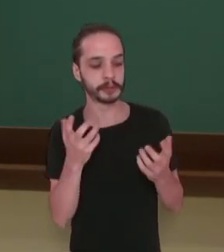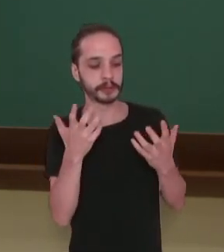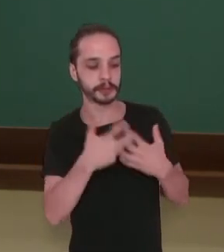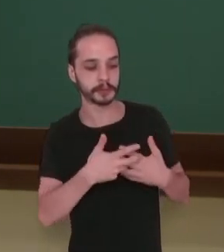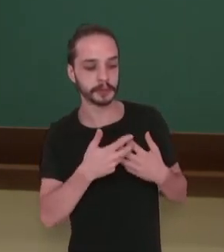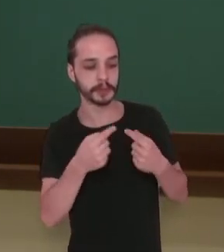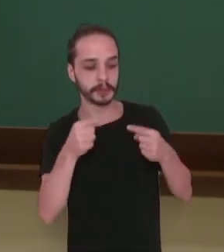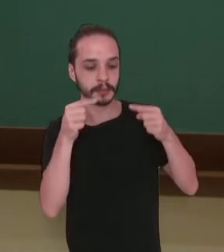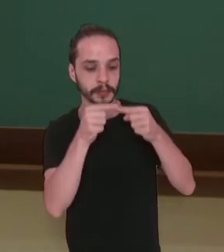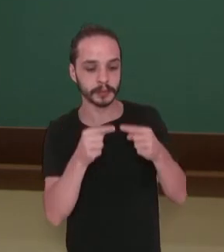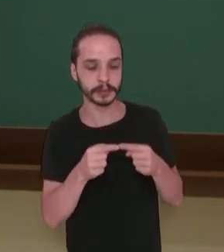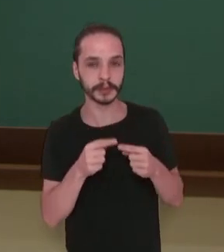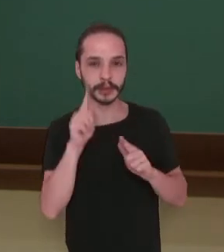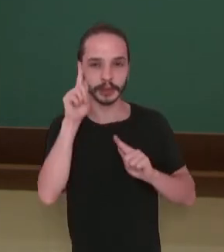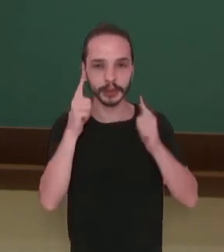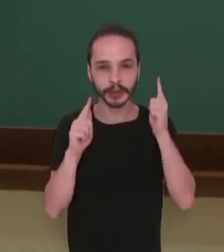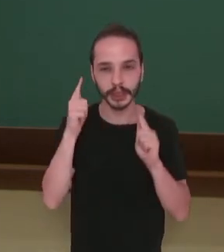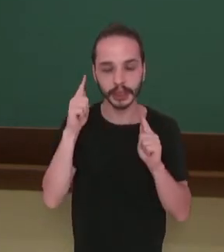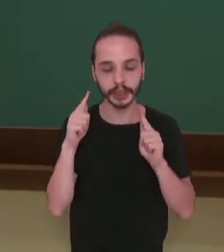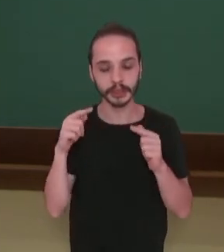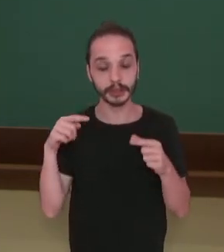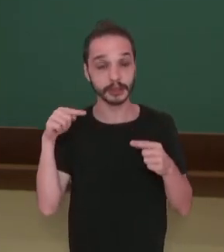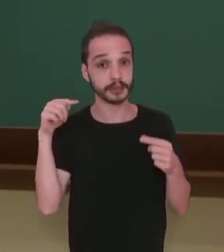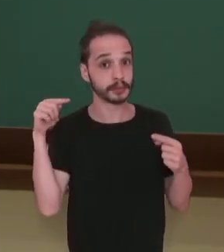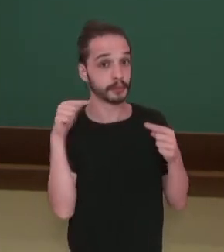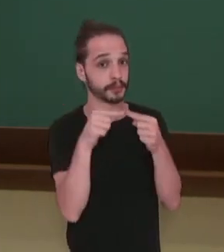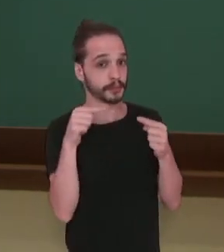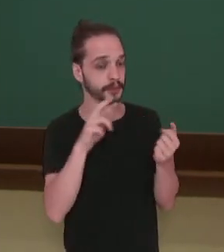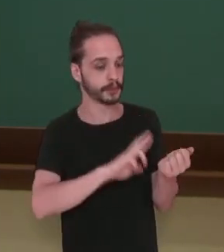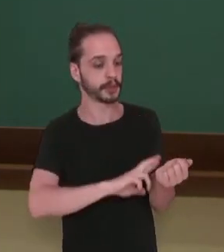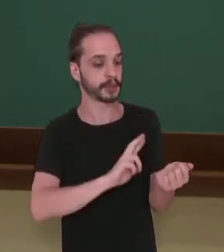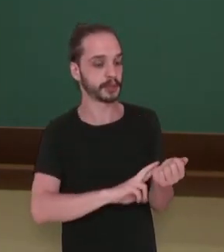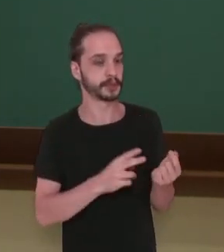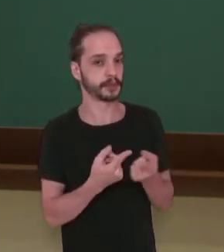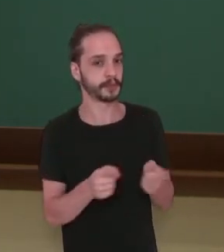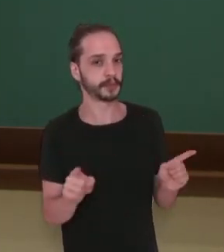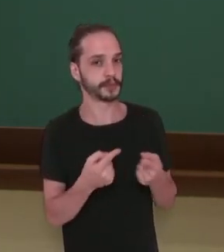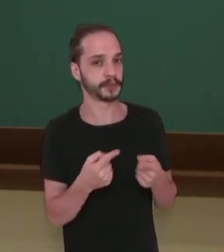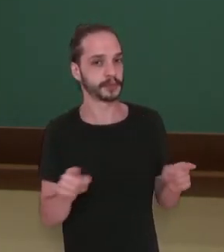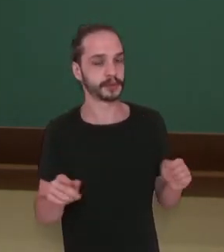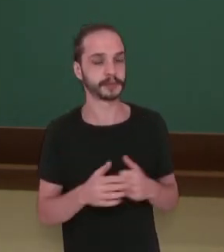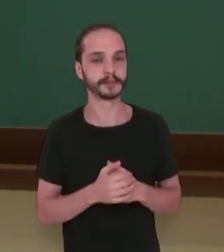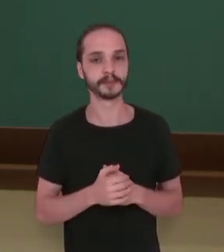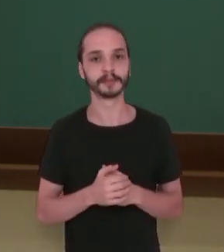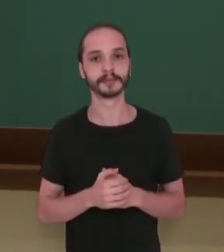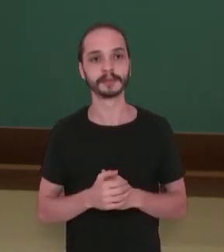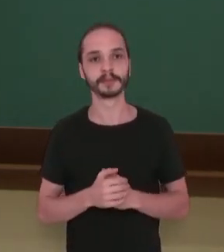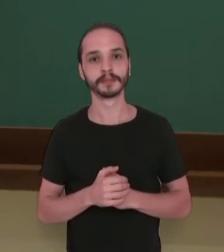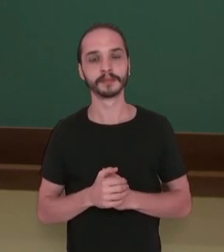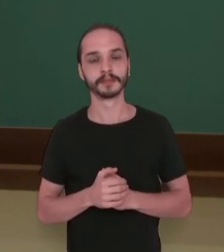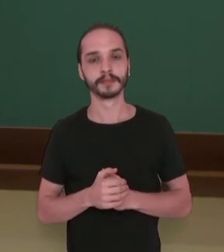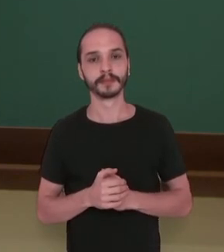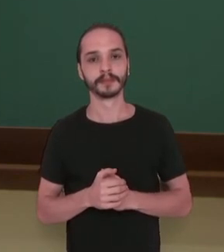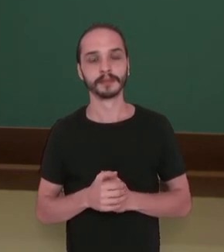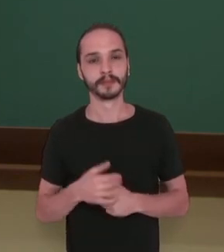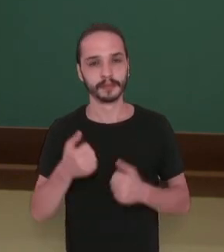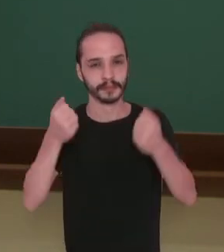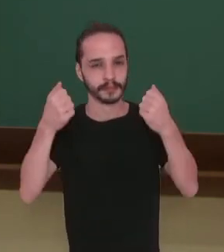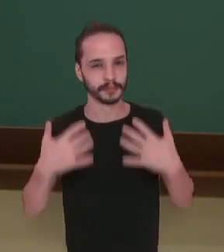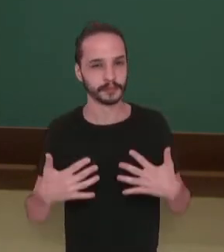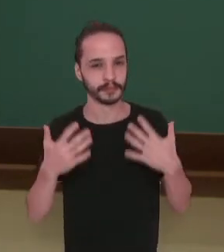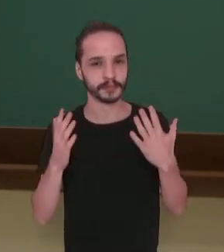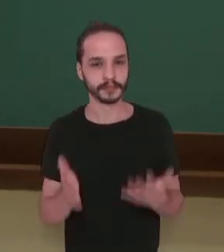encaixar de gestos naquele ritmo musical. E ali, como eu falei,